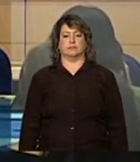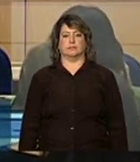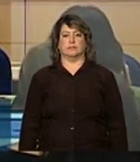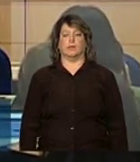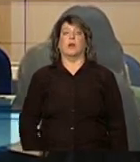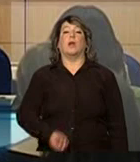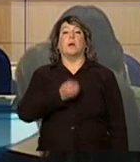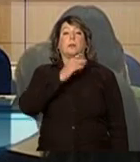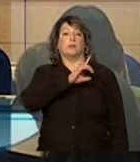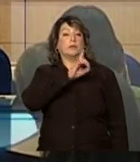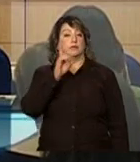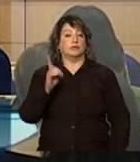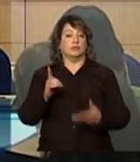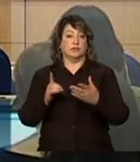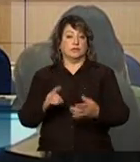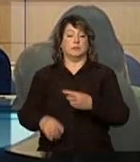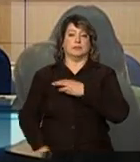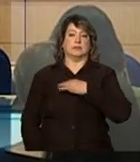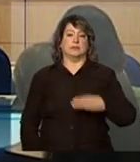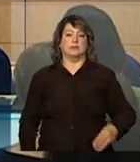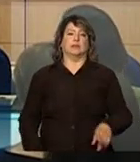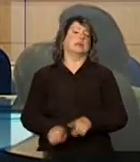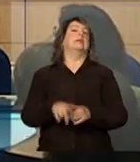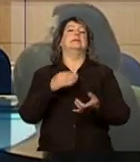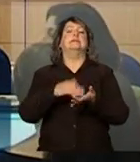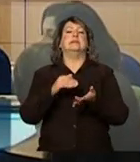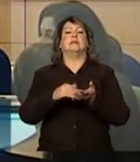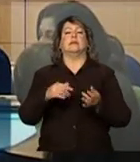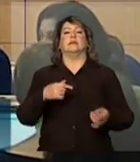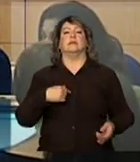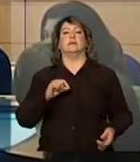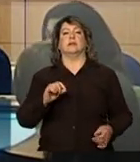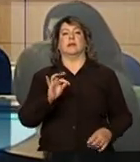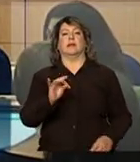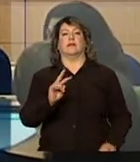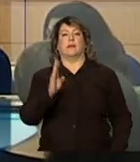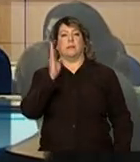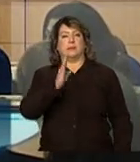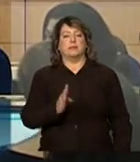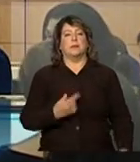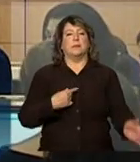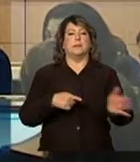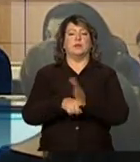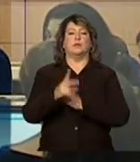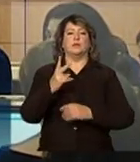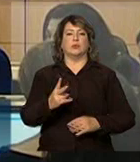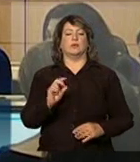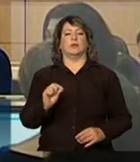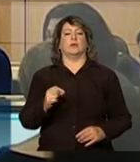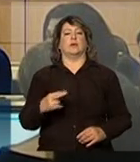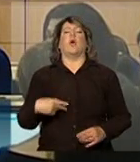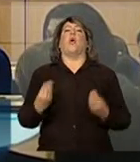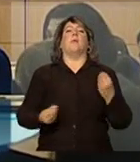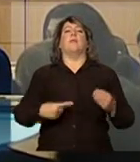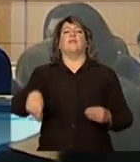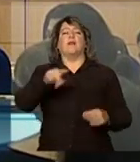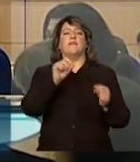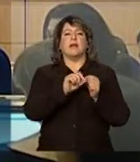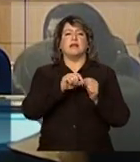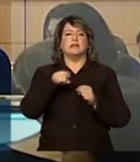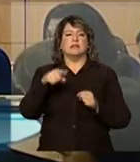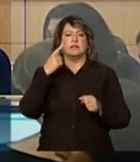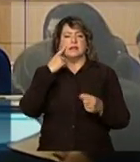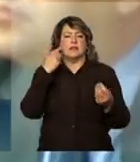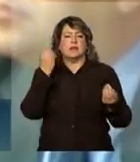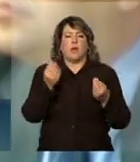Bom dia, ministro. Bom dia, secretários. Sou Suane Guerreiro, da TV Brasil. Tenho duas perguntas. A primeira é como é que vocês fazem essa estimativa de